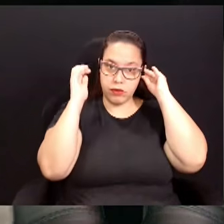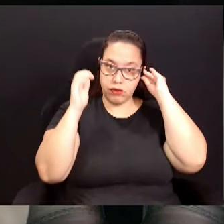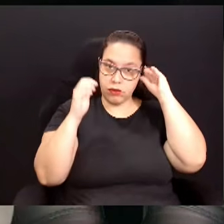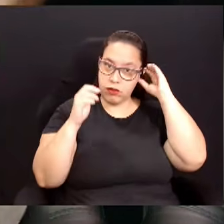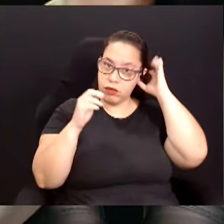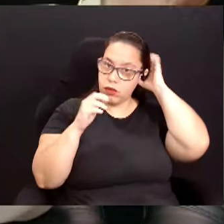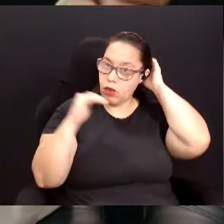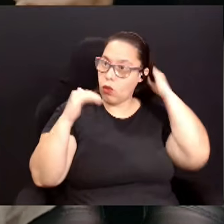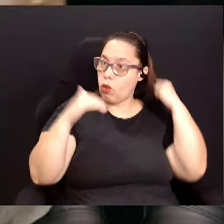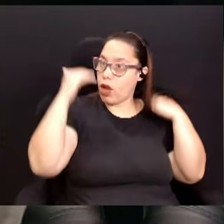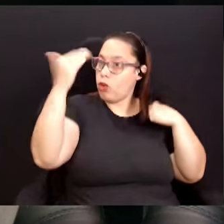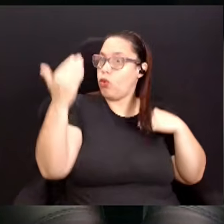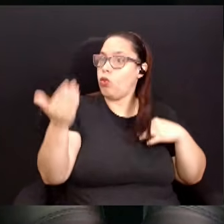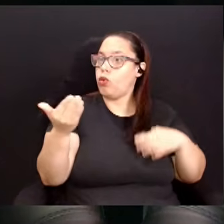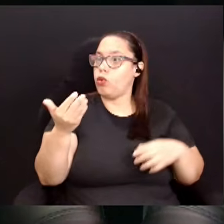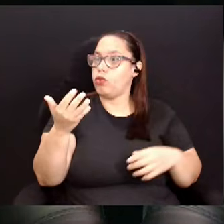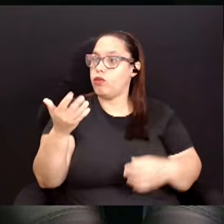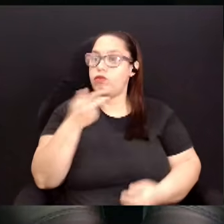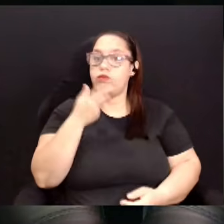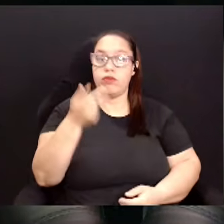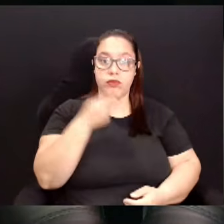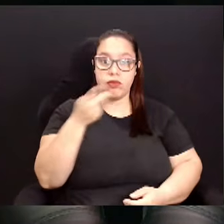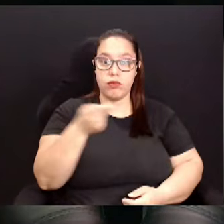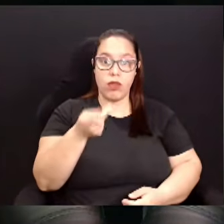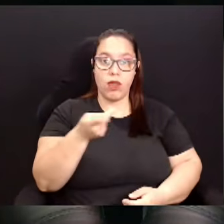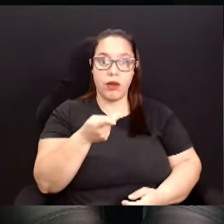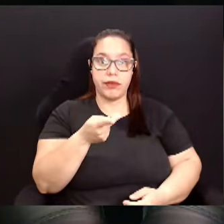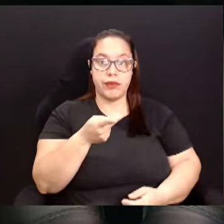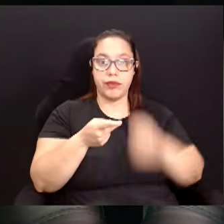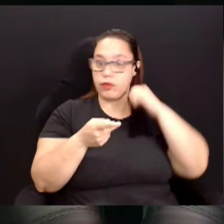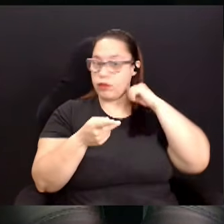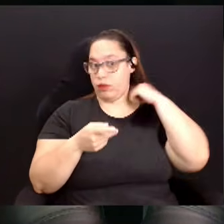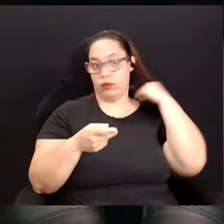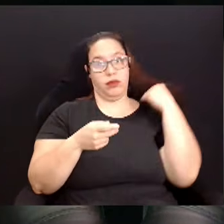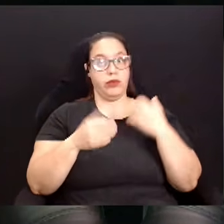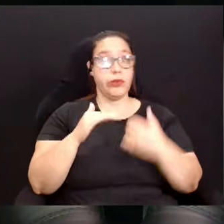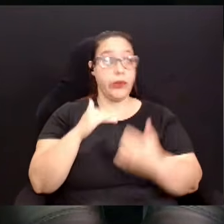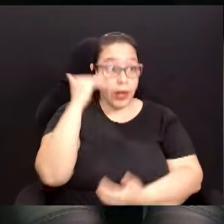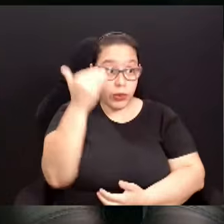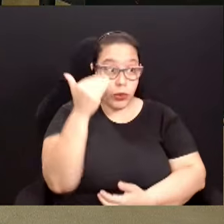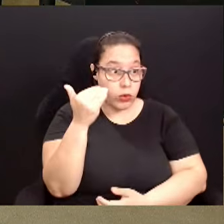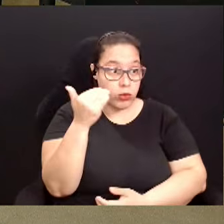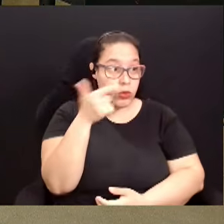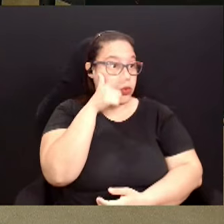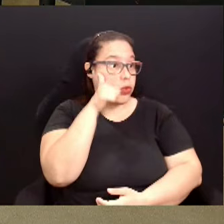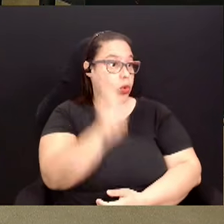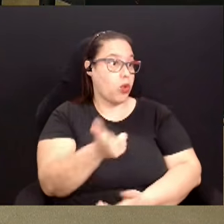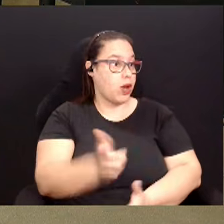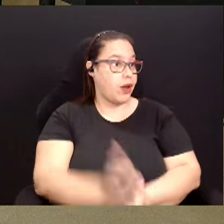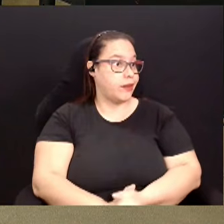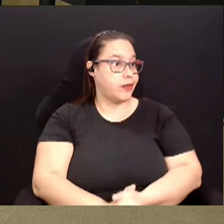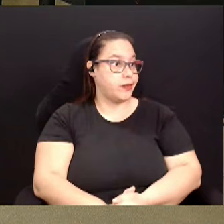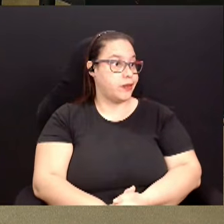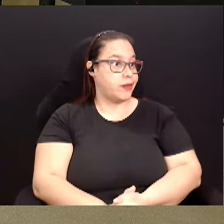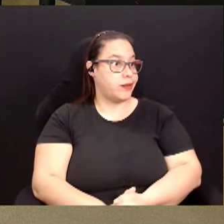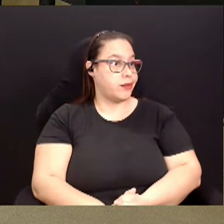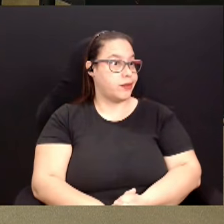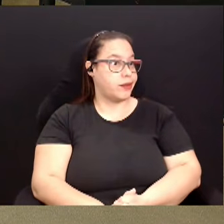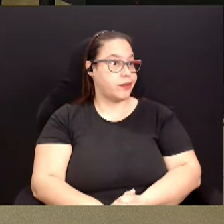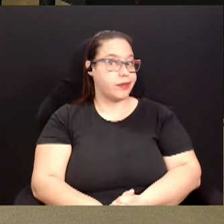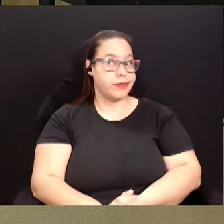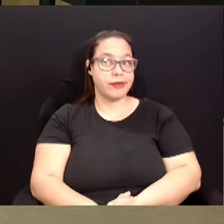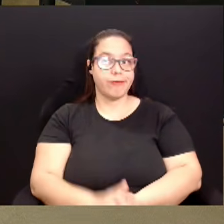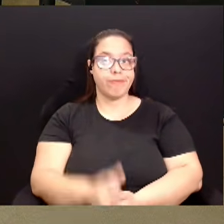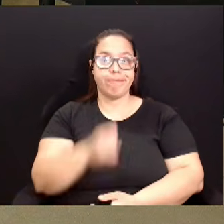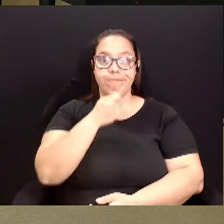O sequestrador que a gente está falando aqui, ele é adulto e não consegue. Exato. Então é muito triste esse